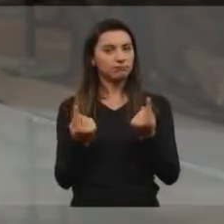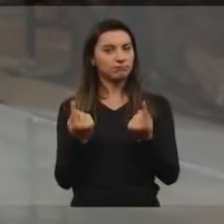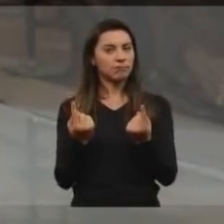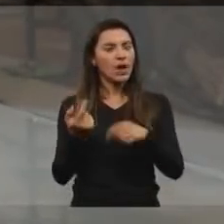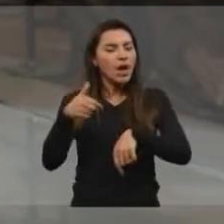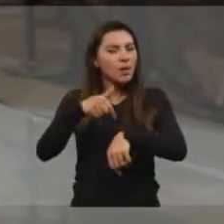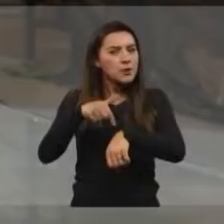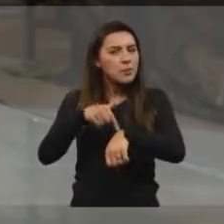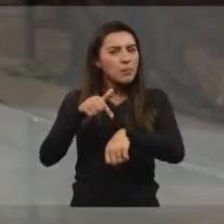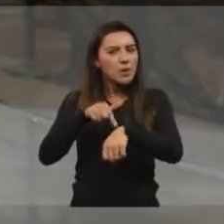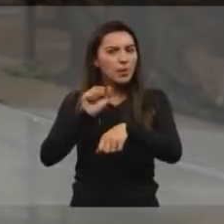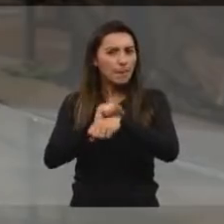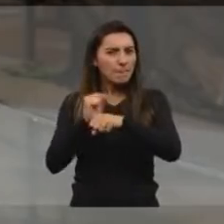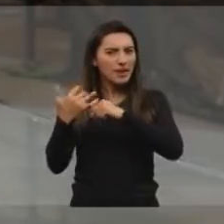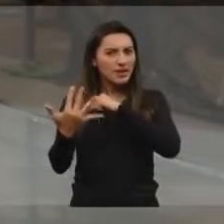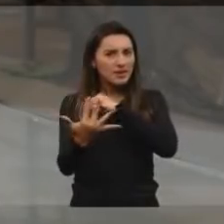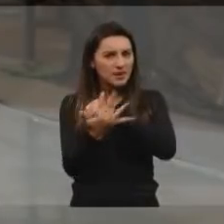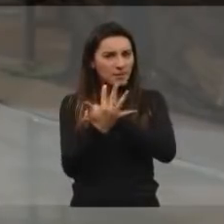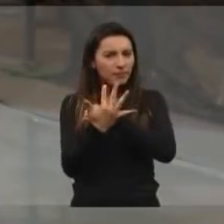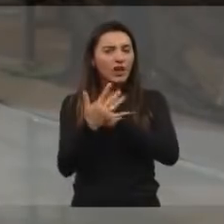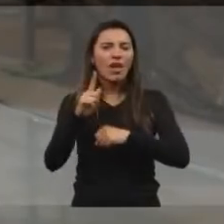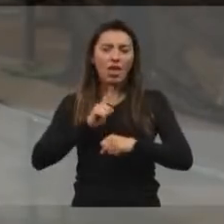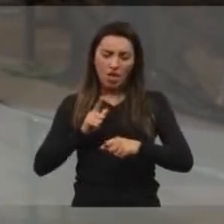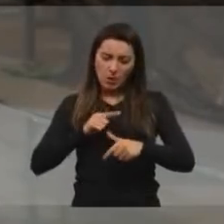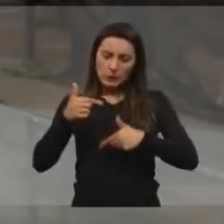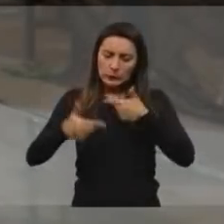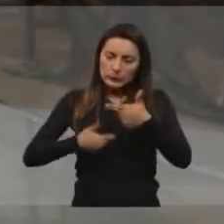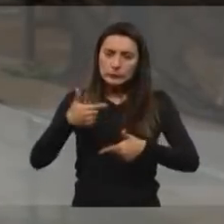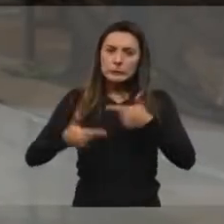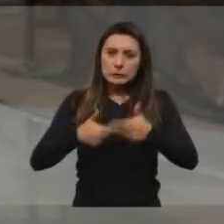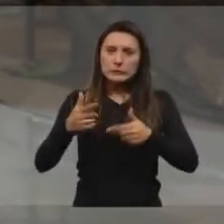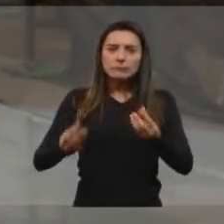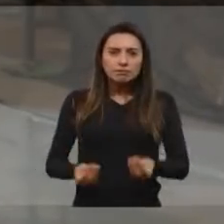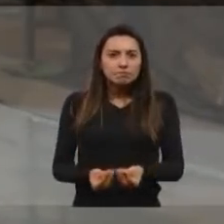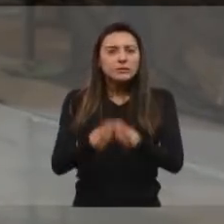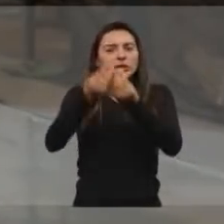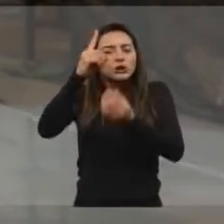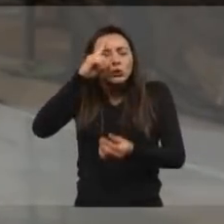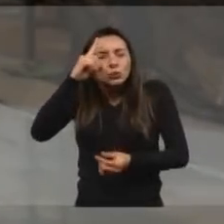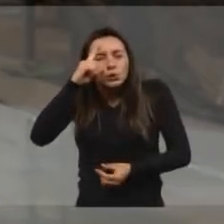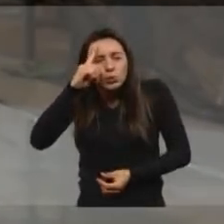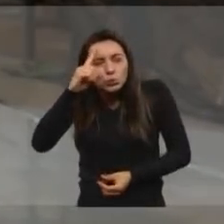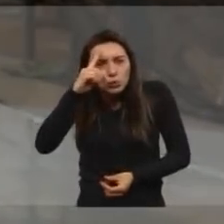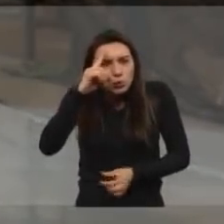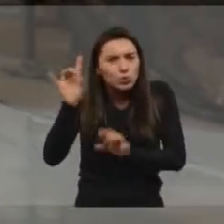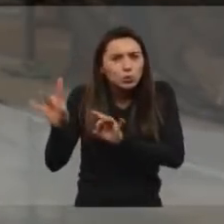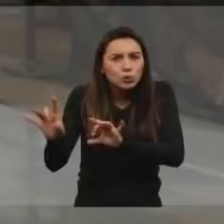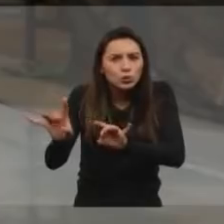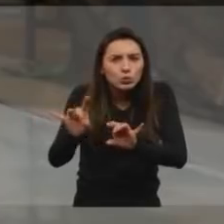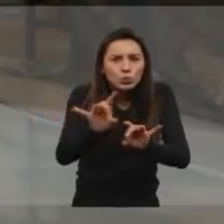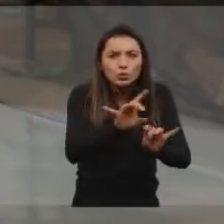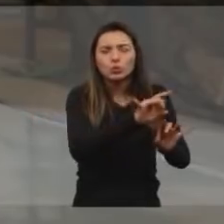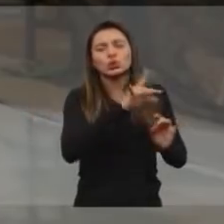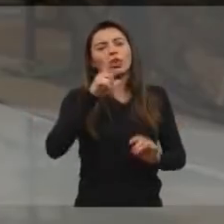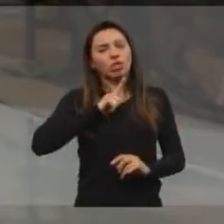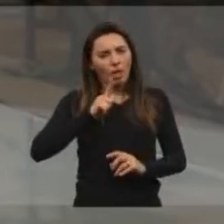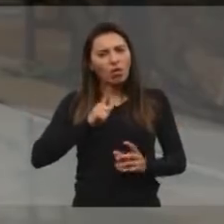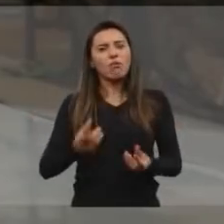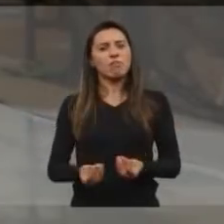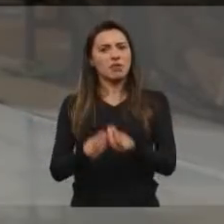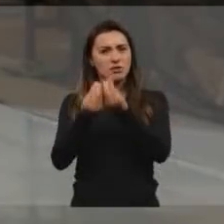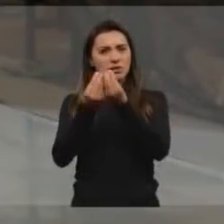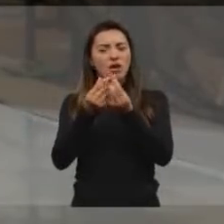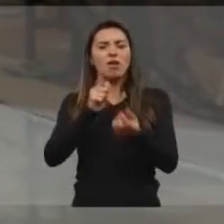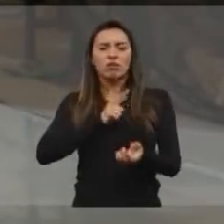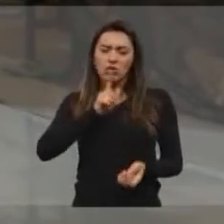deus você tem a celebração eu me empenho de celebrar todos os dias todos os dias programas de rádio nós